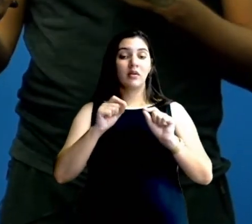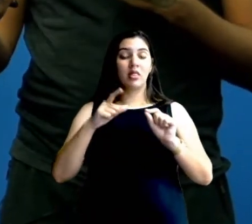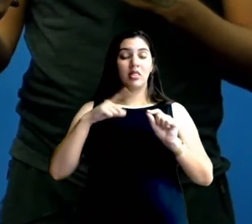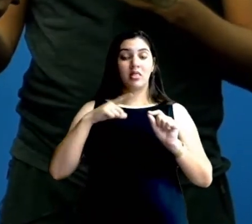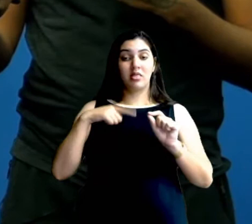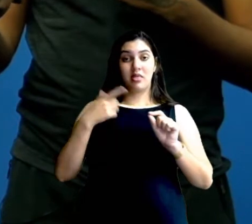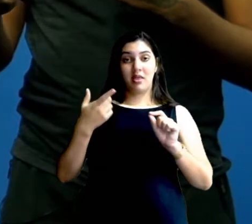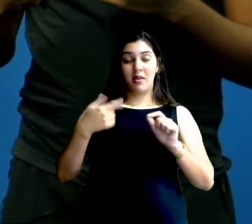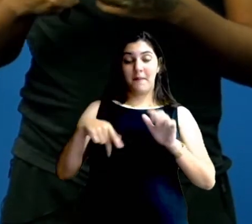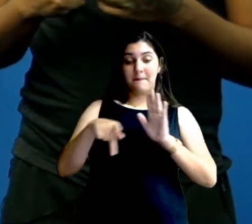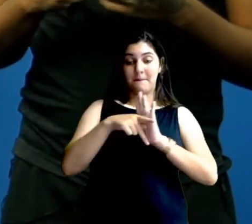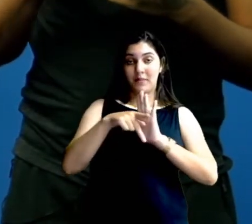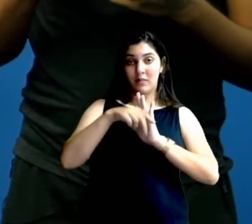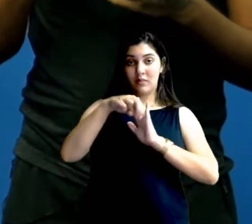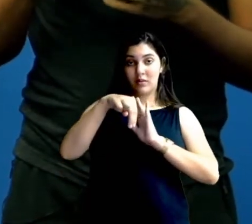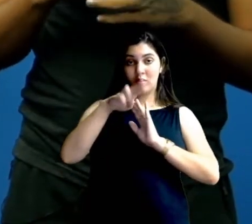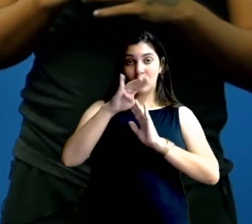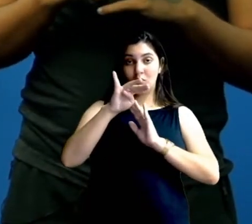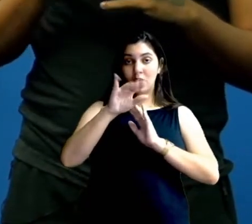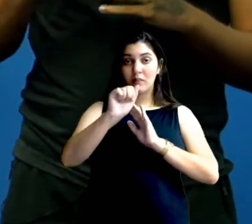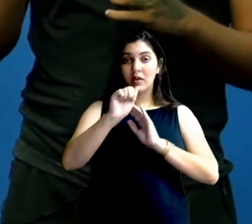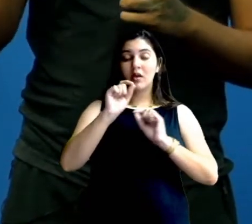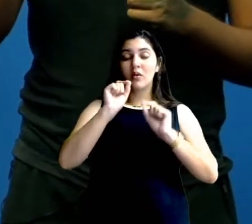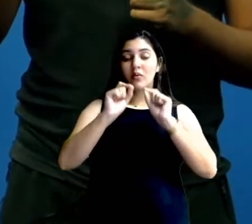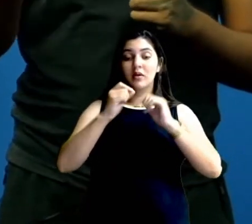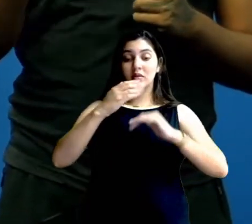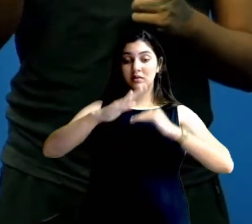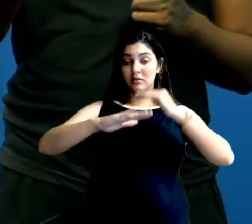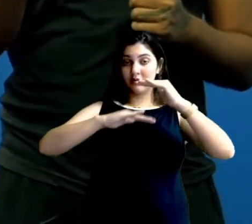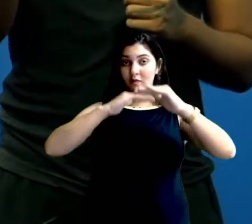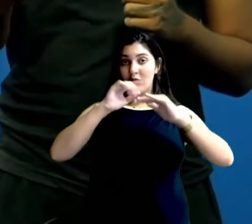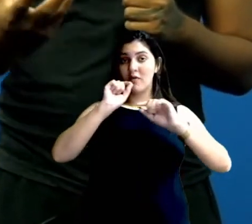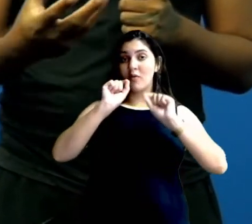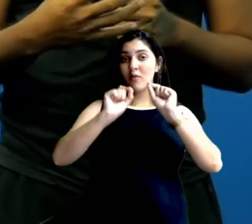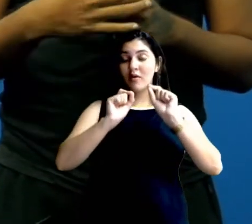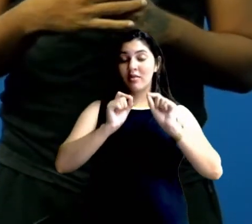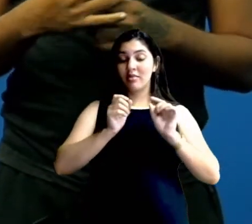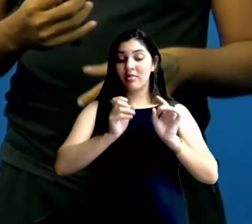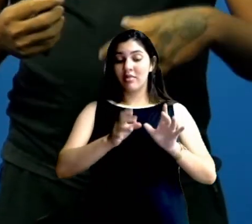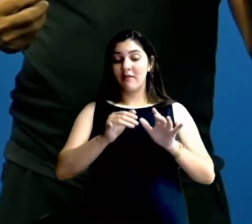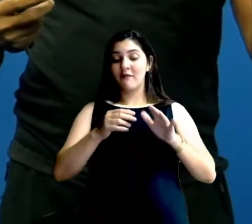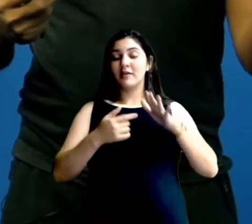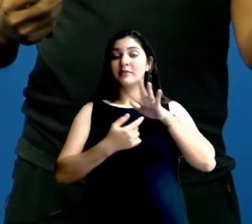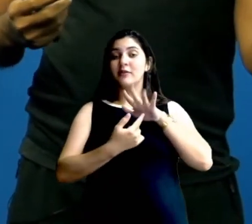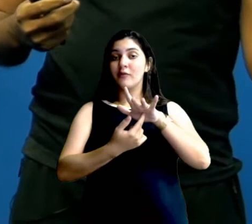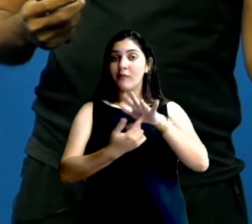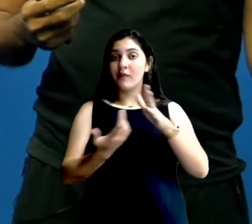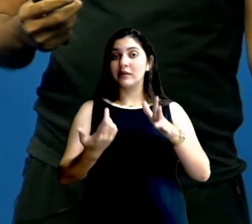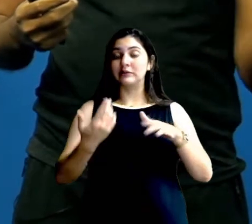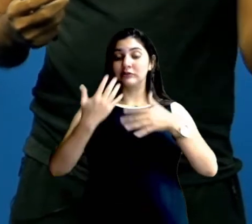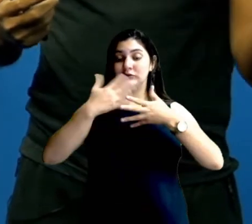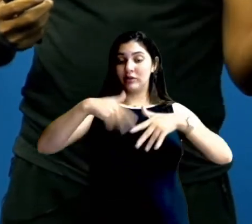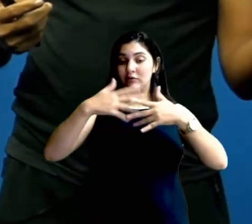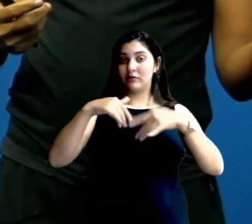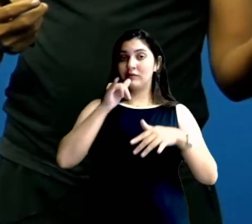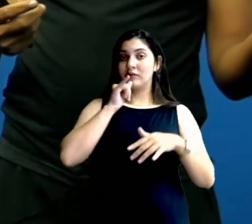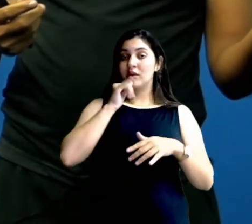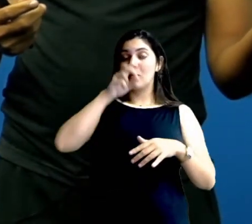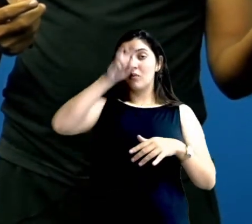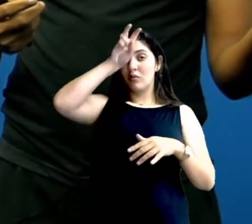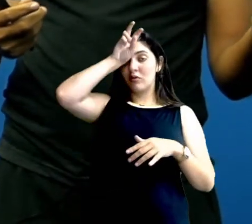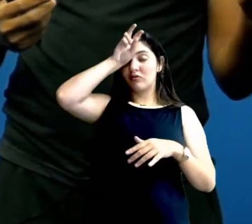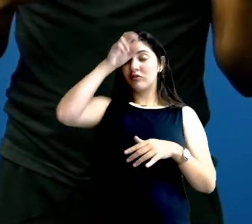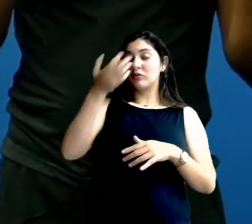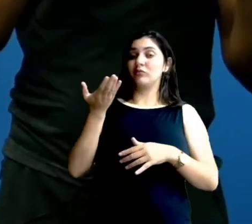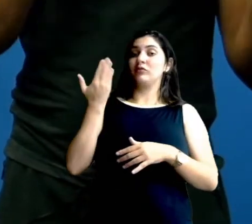particularidades da Danúbia né é que ela se desenvolveu a partir do Comércio desses recursos naturais o Egito antigo que a gente viu